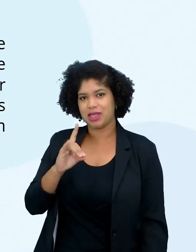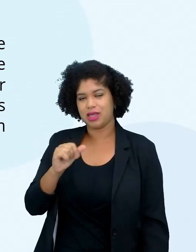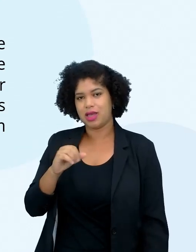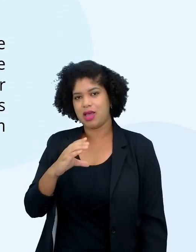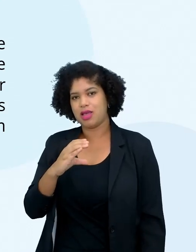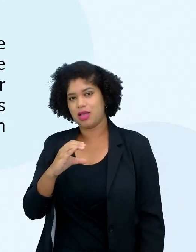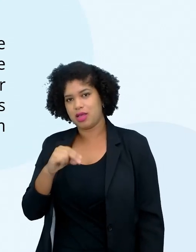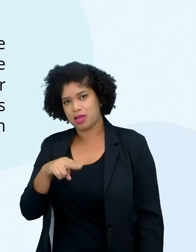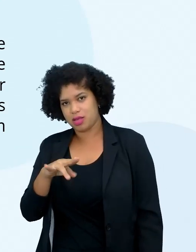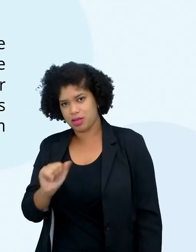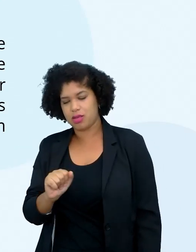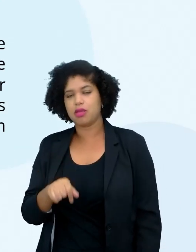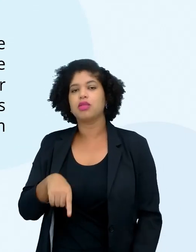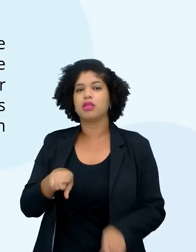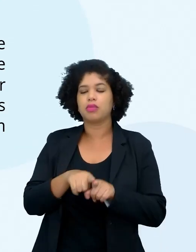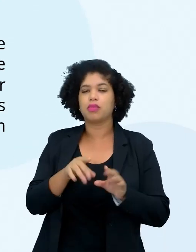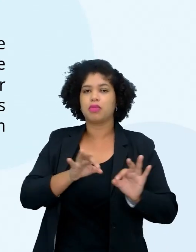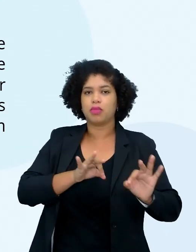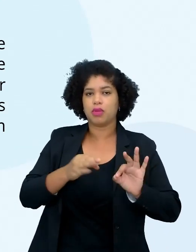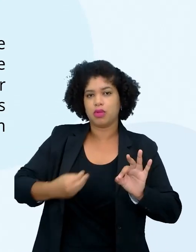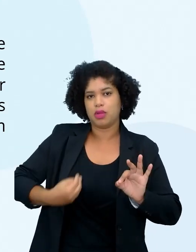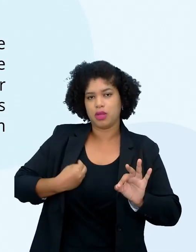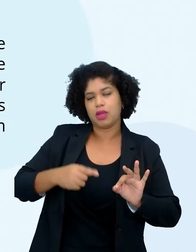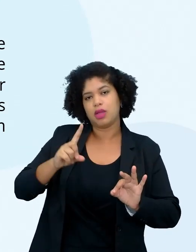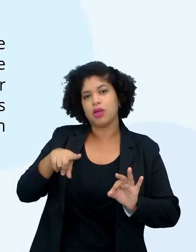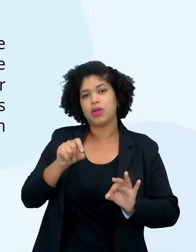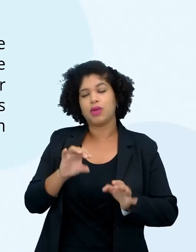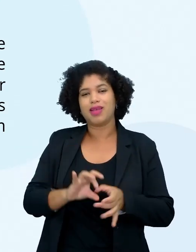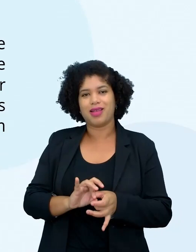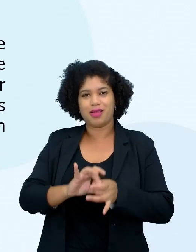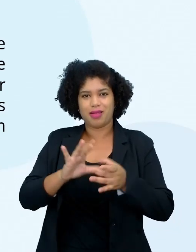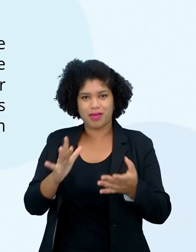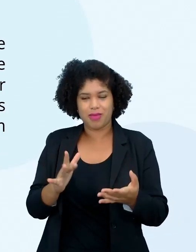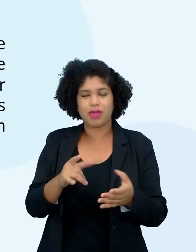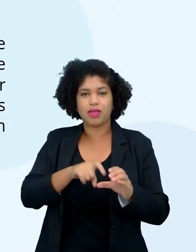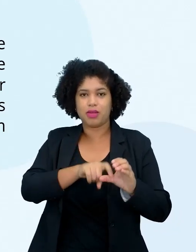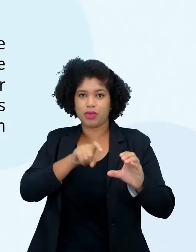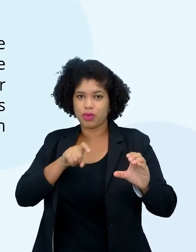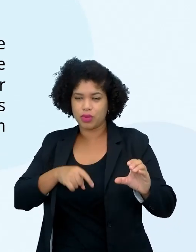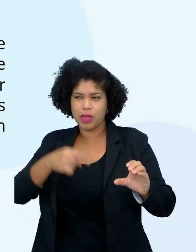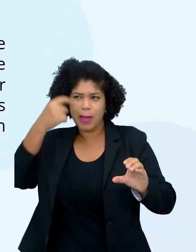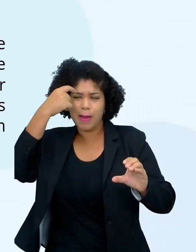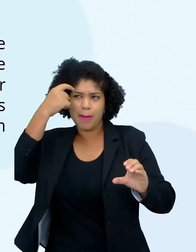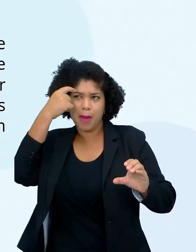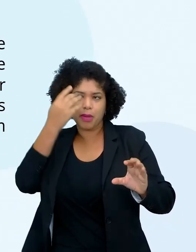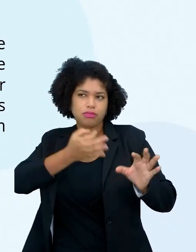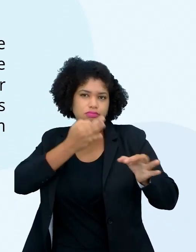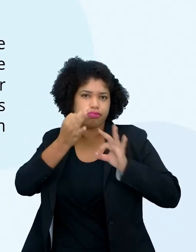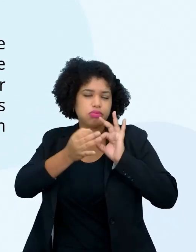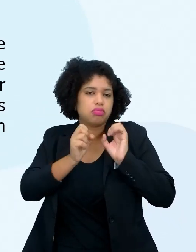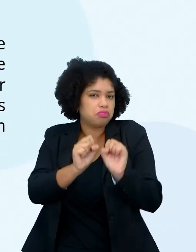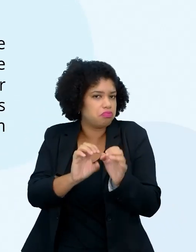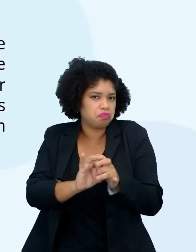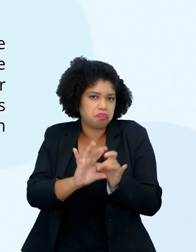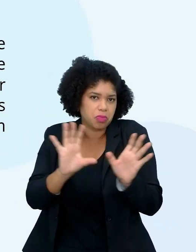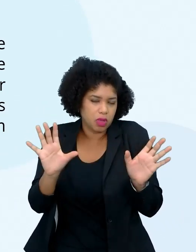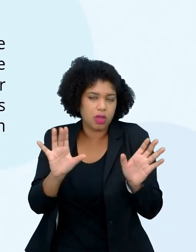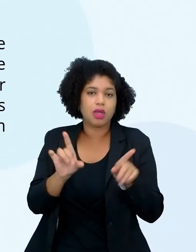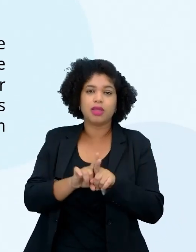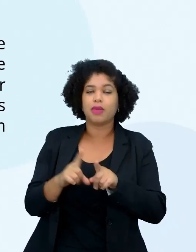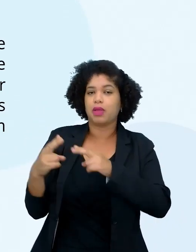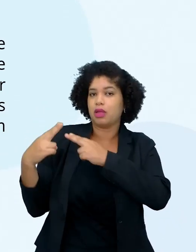como liberdade, autonomia, consciência crítica e responsabilidade. E como